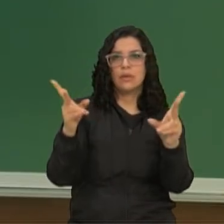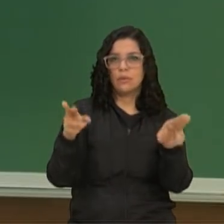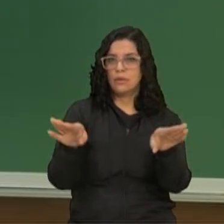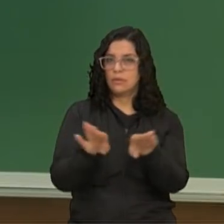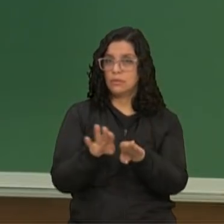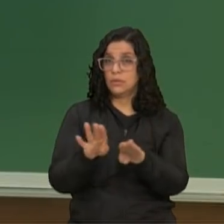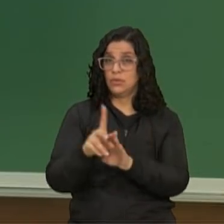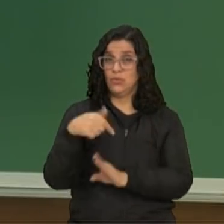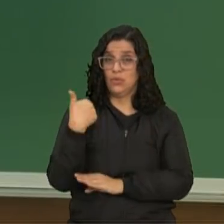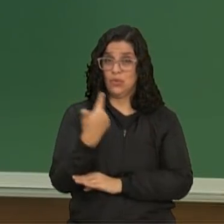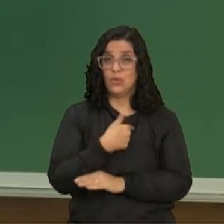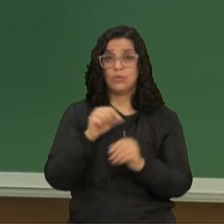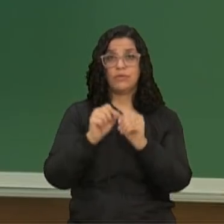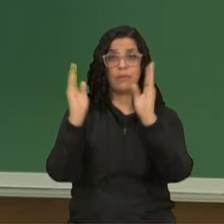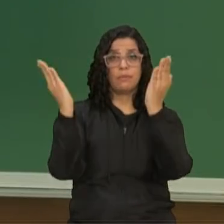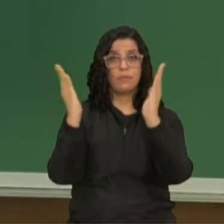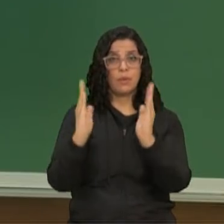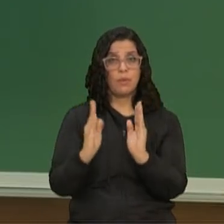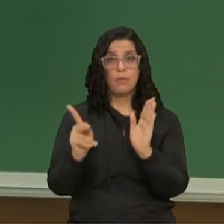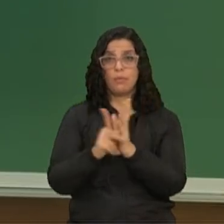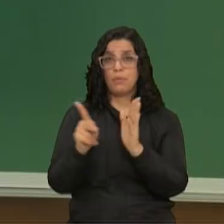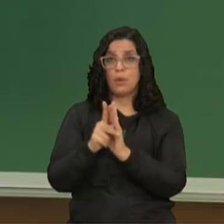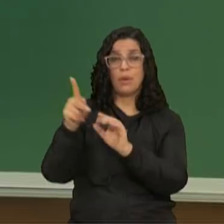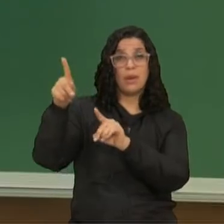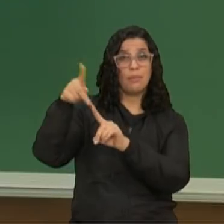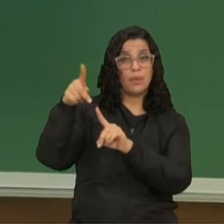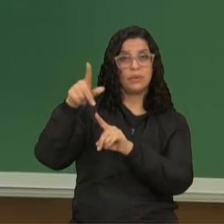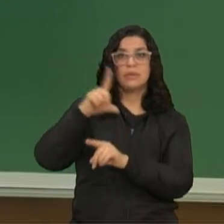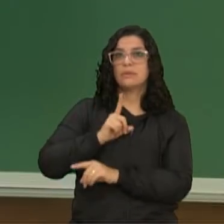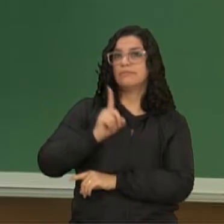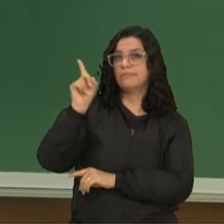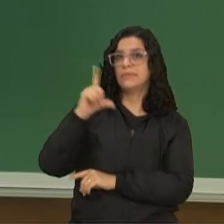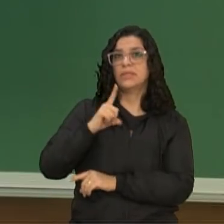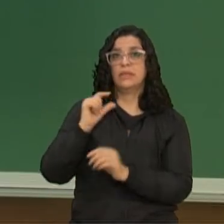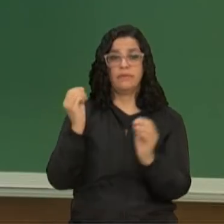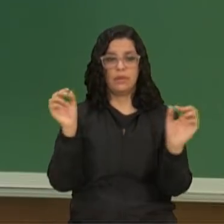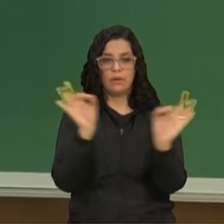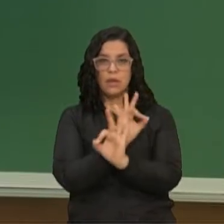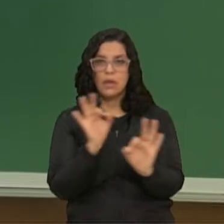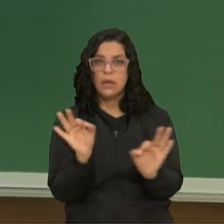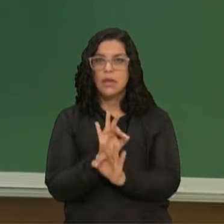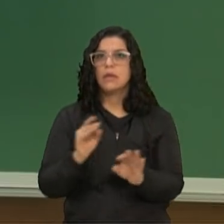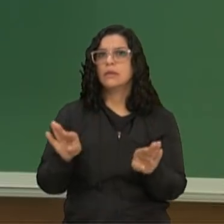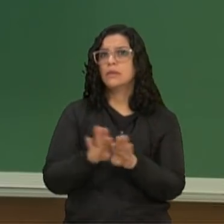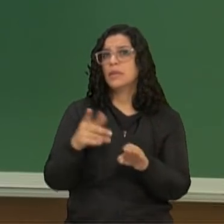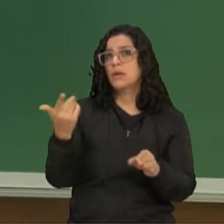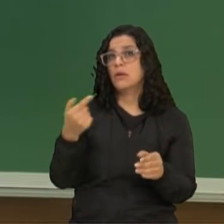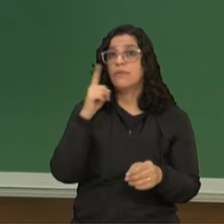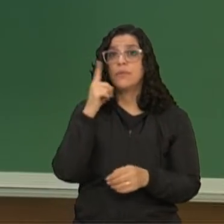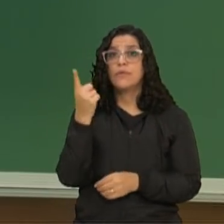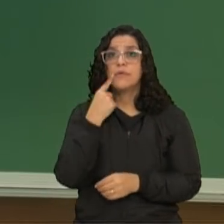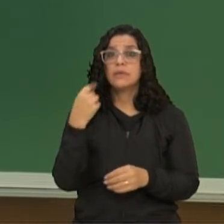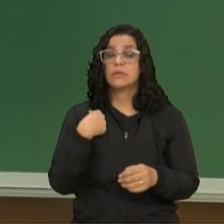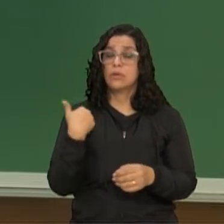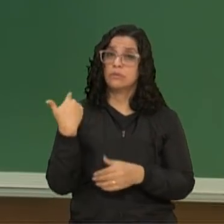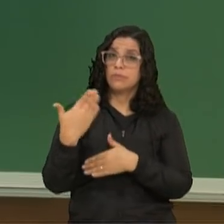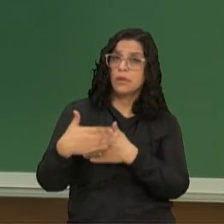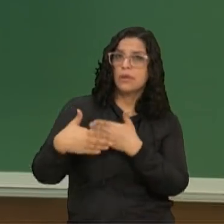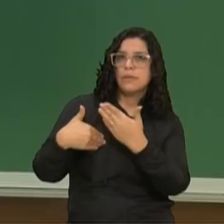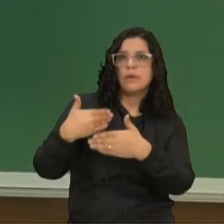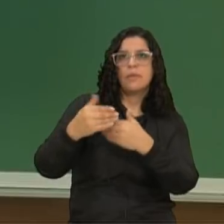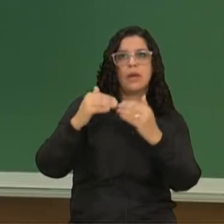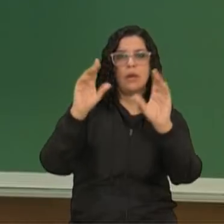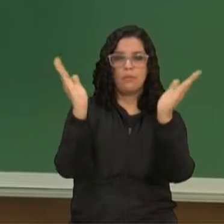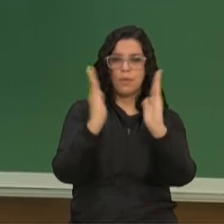anteriormente. Nós vamos fazer a decomposição dessa potência, aplicar o produto notável e daí vamos ver, à medida que a gente for